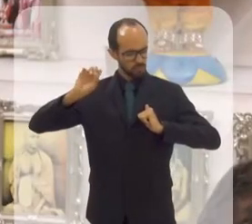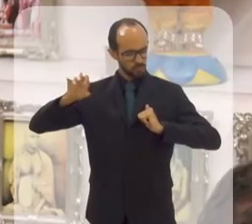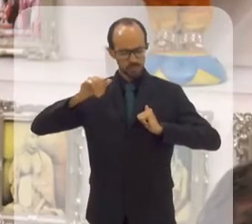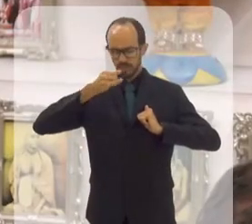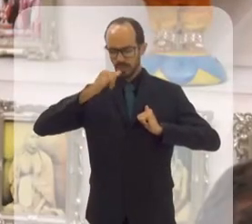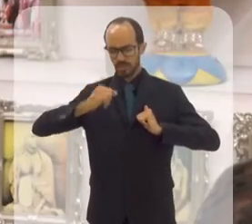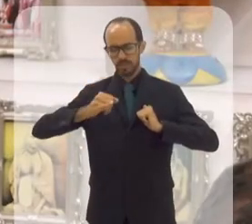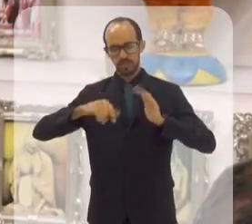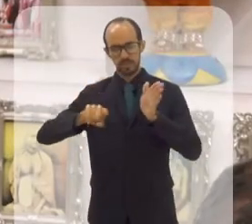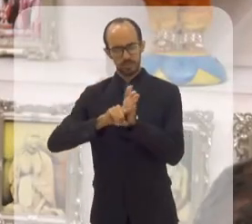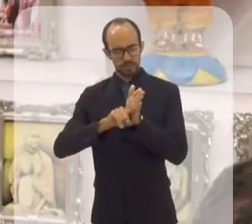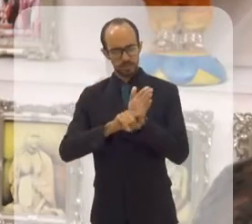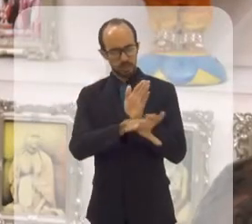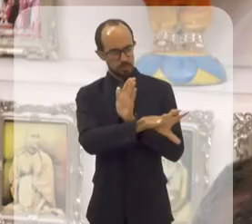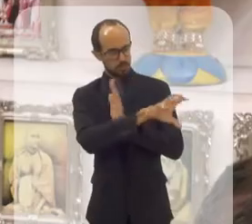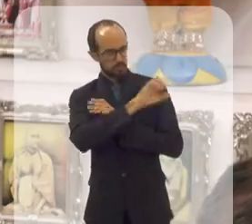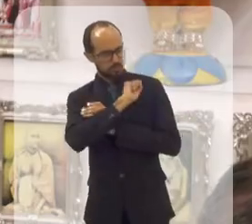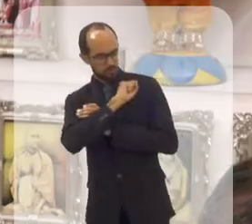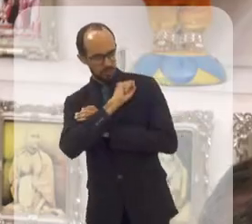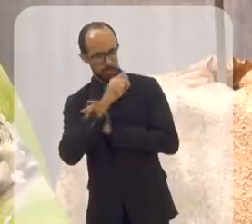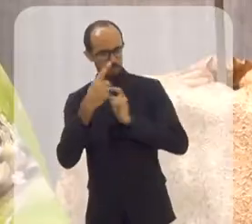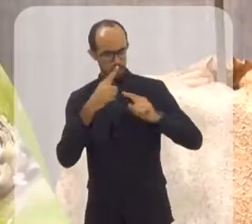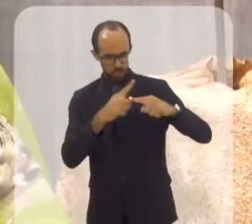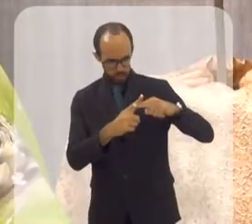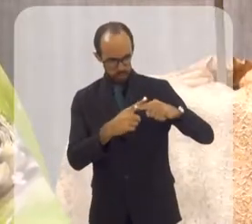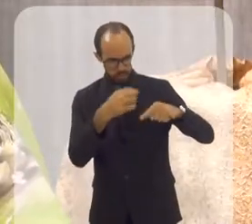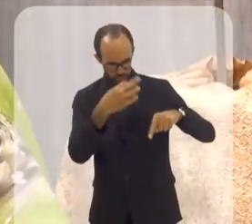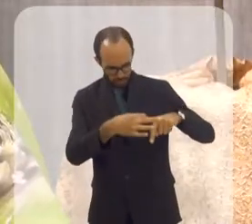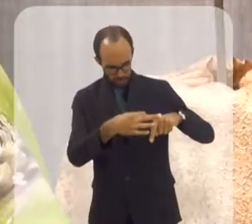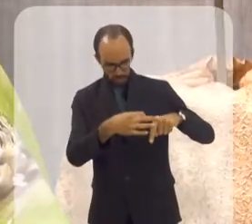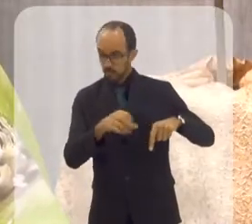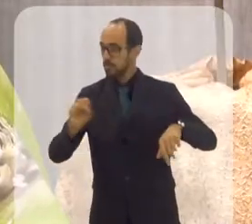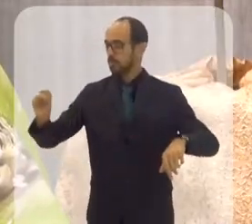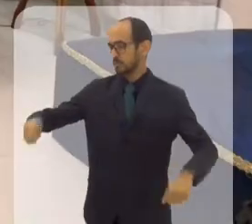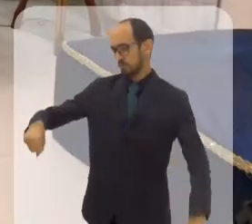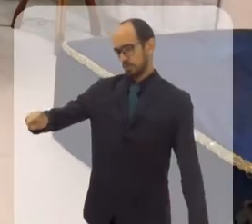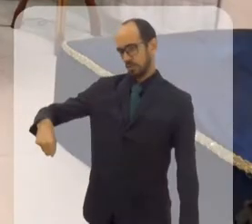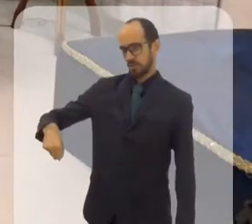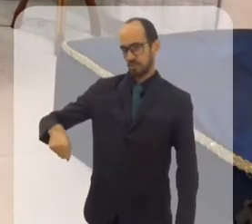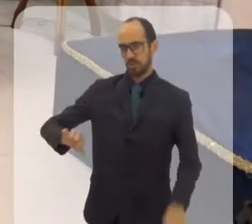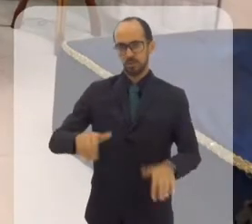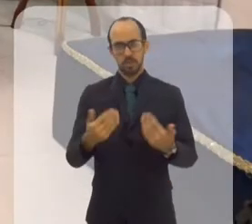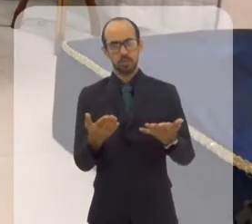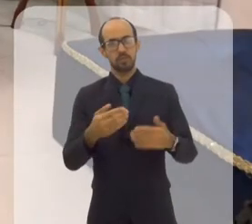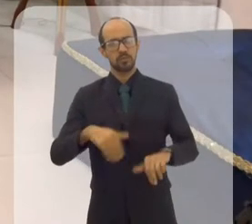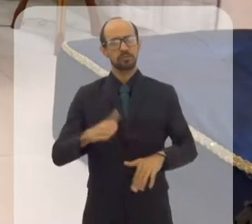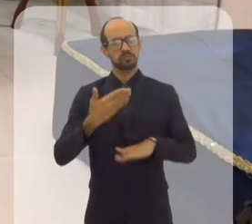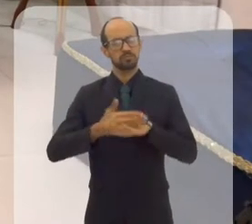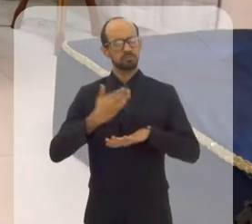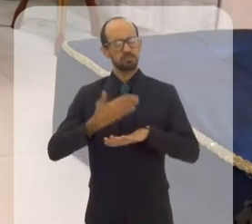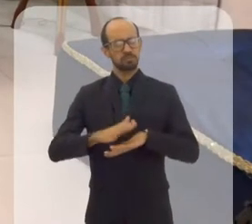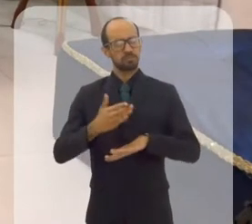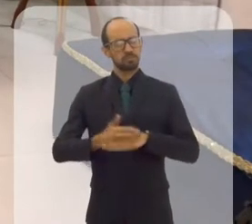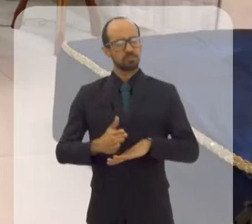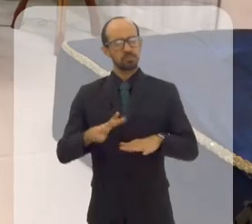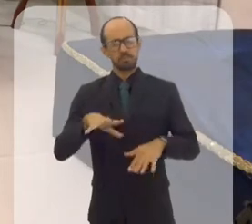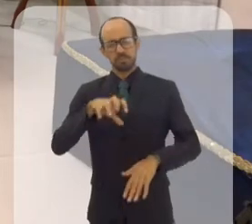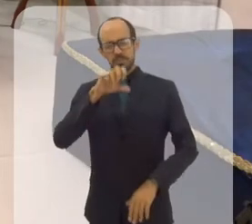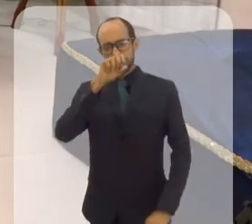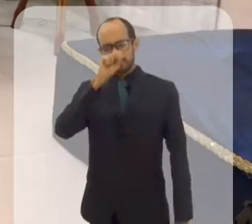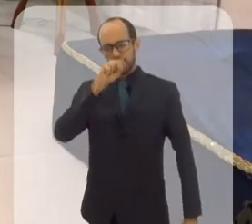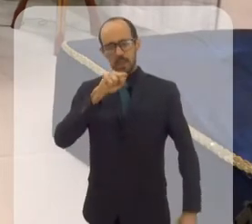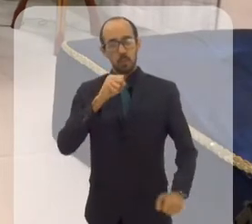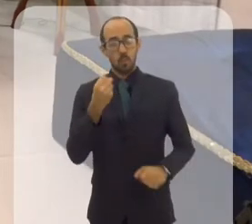expulsar as energias negativas e trazer a positiva? Sim. É isso? E elevar, é isso. Então, por quando exemplo, você faz essa respiração que ele fez